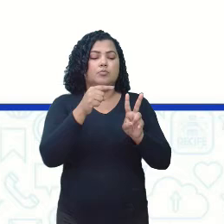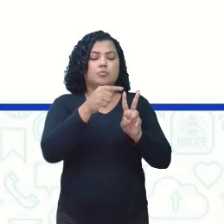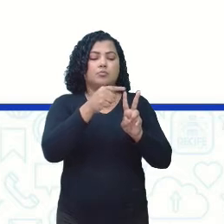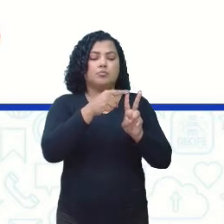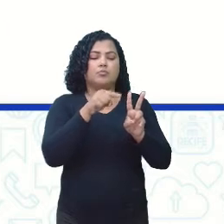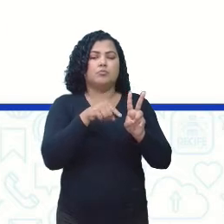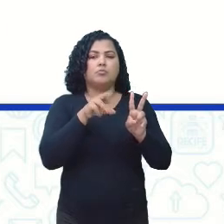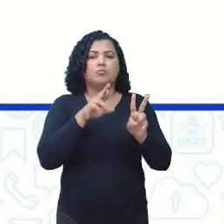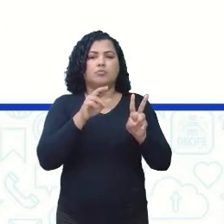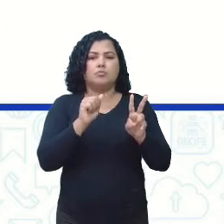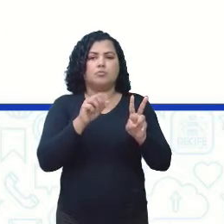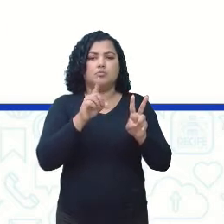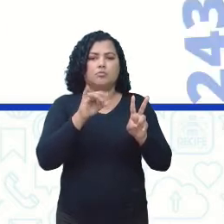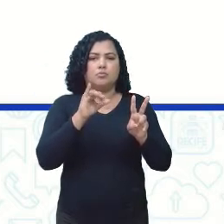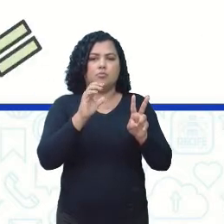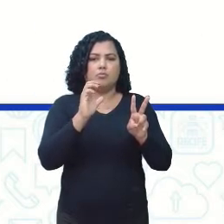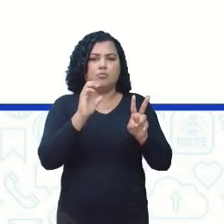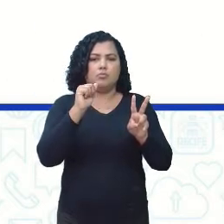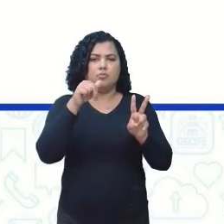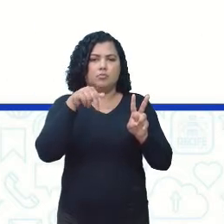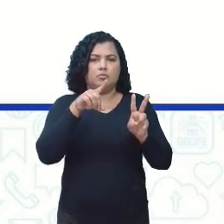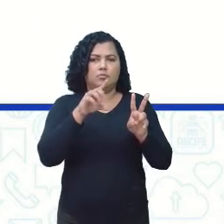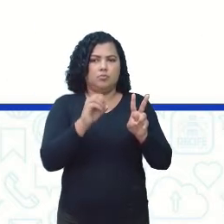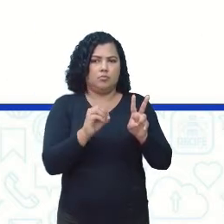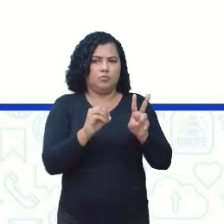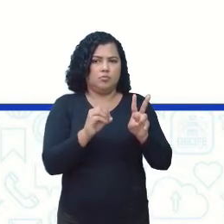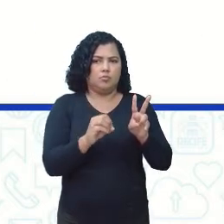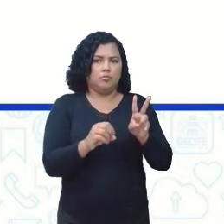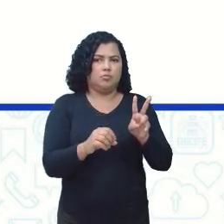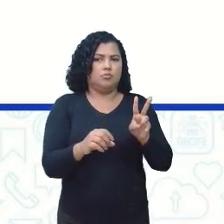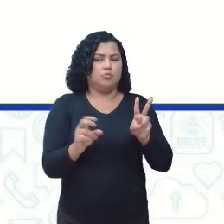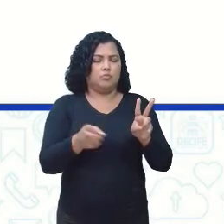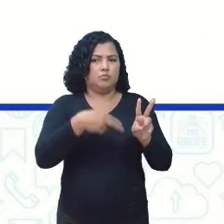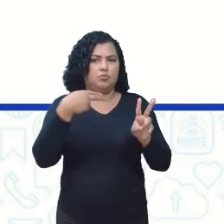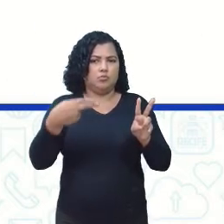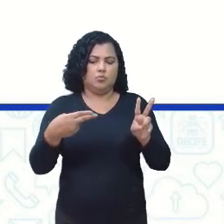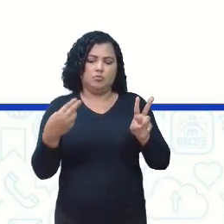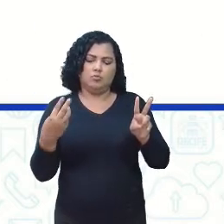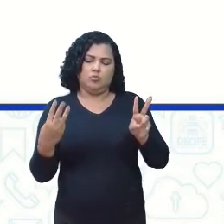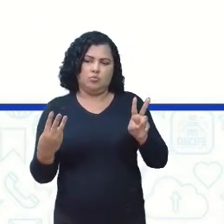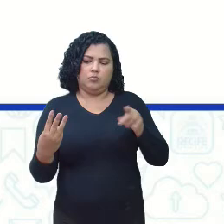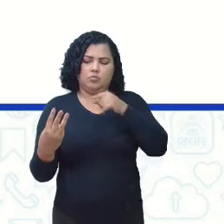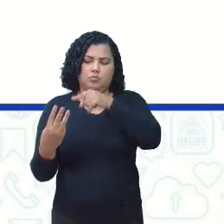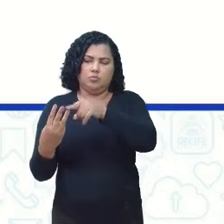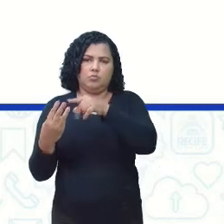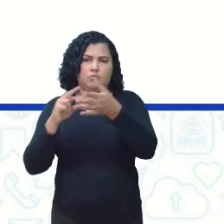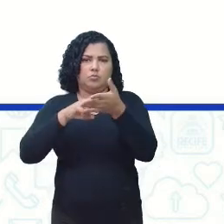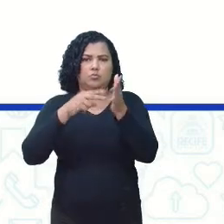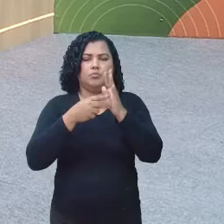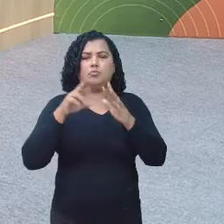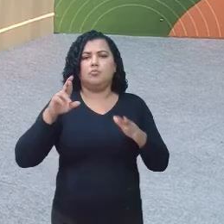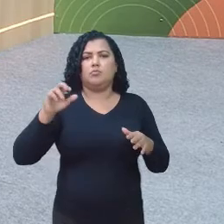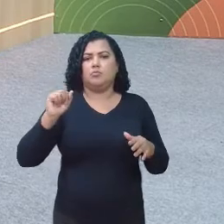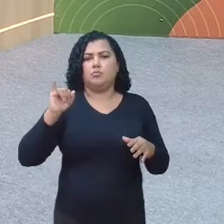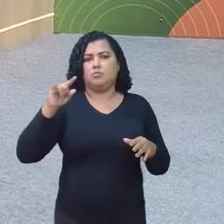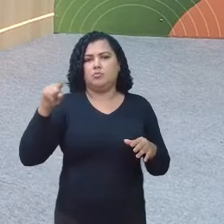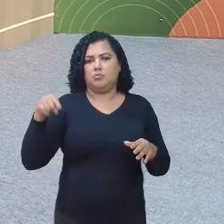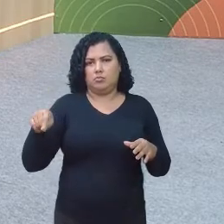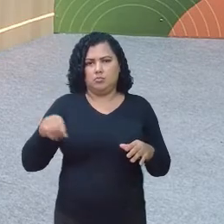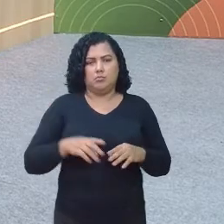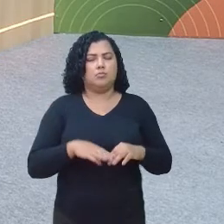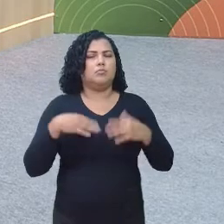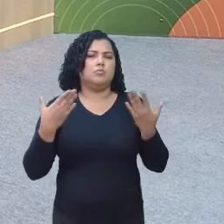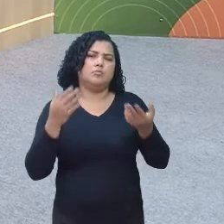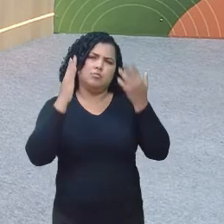radicando, né? Então, cada elemento desses aí, ó, a raiz, só que, como eu disse anteriormente, o nome não nos diz muita